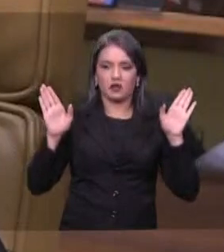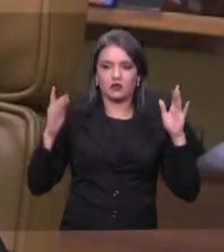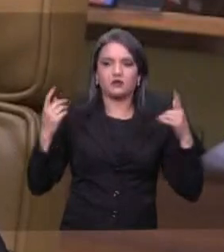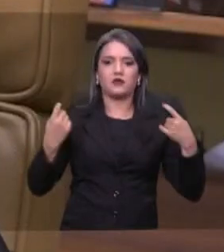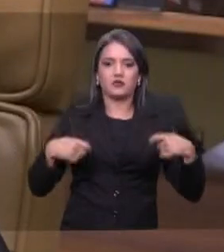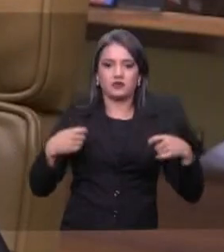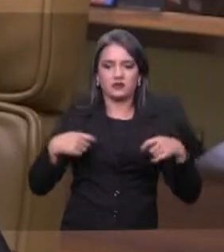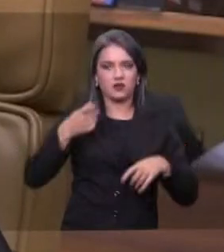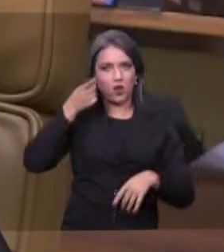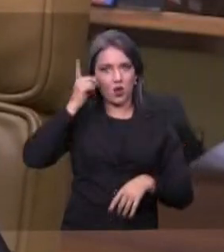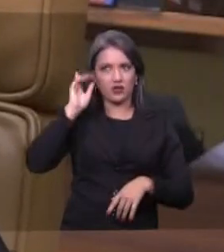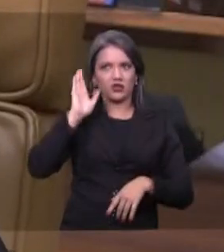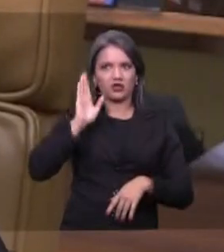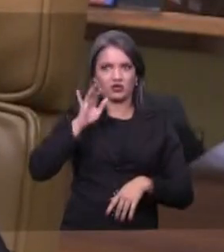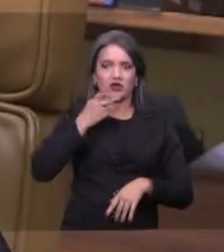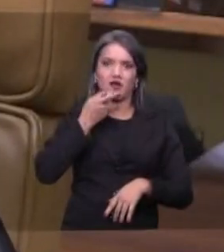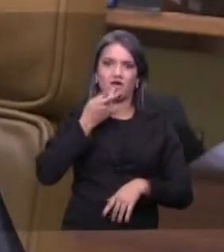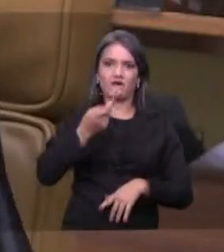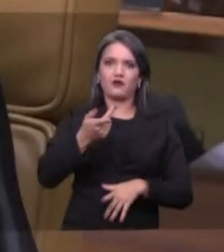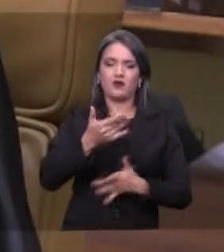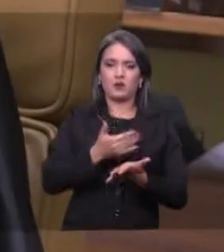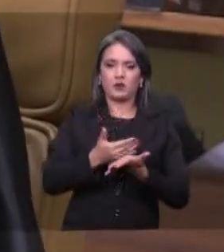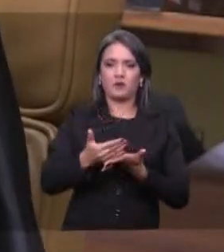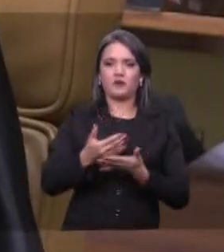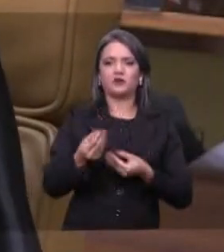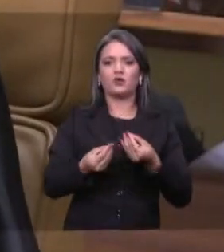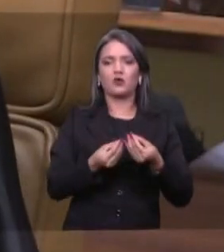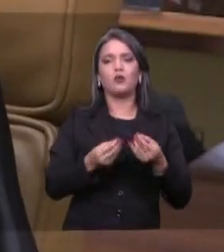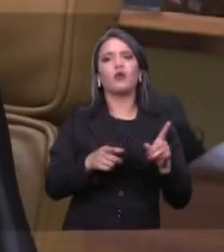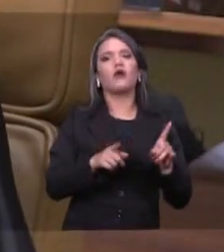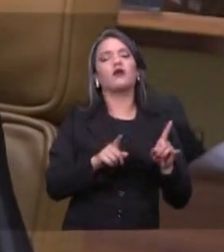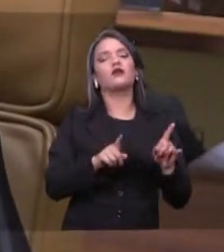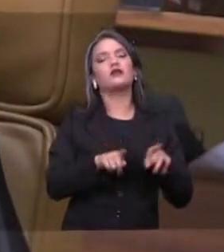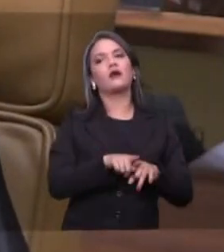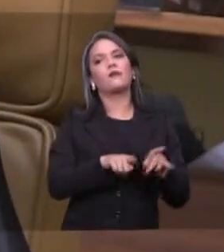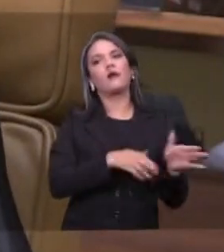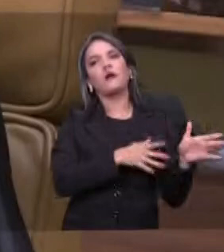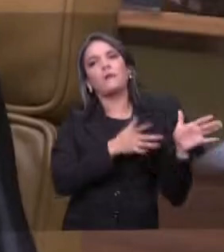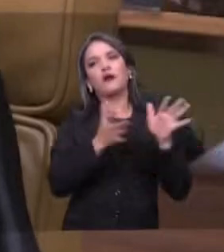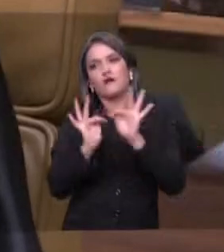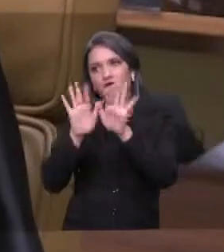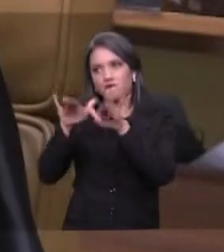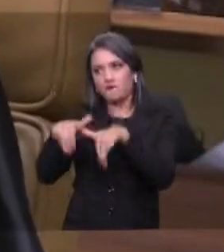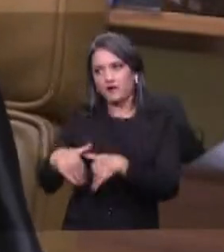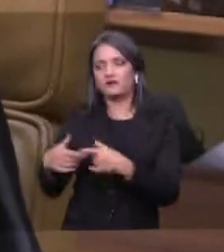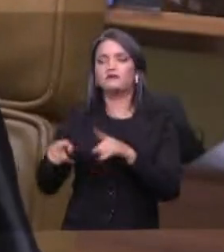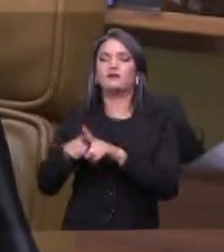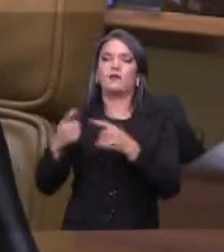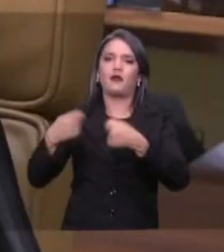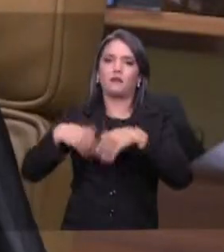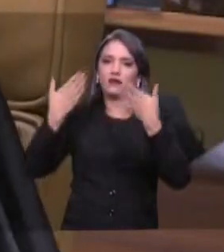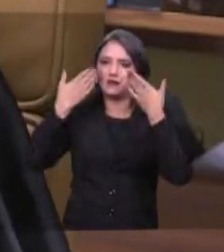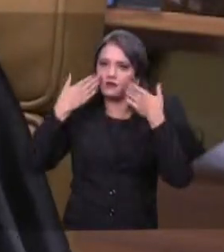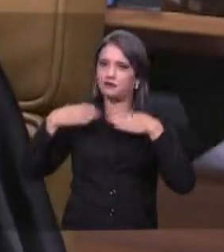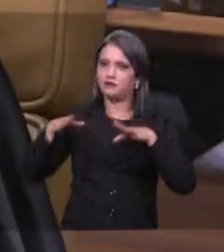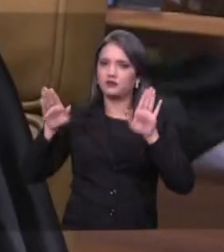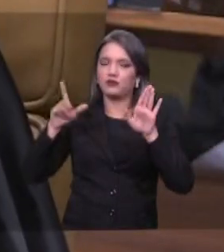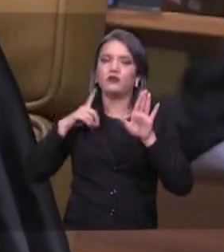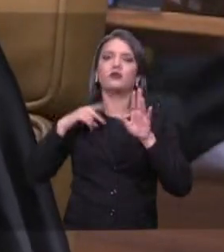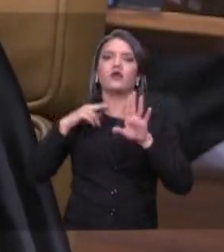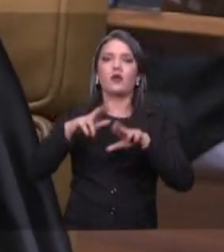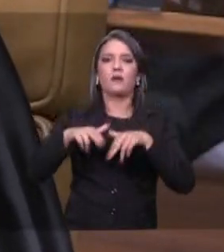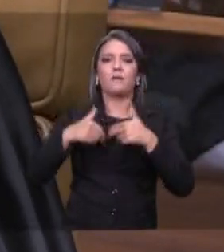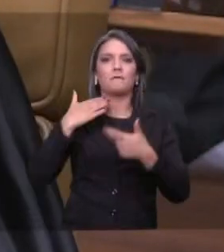no tema do início do procedimento, também no final do procedimento. Isso deve ser feito através do